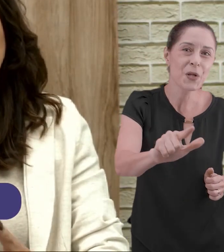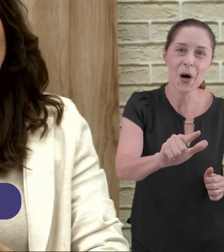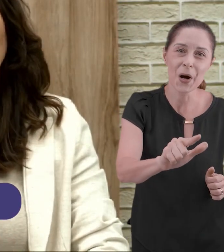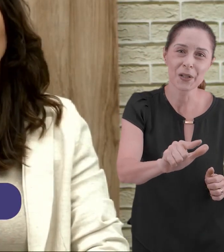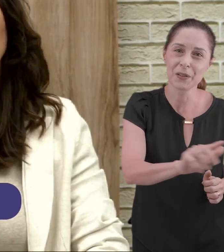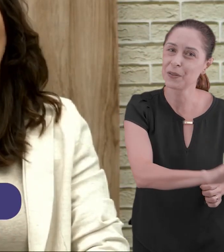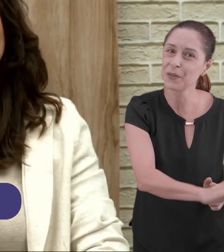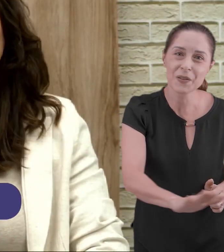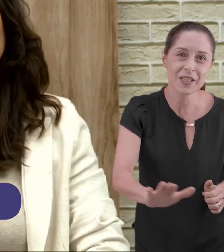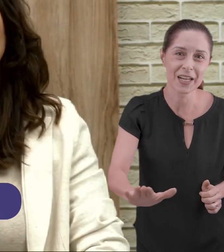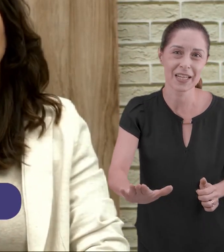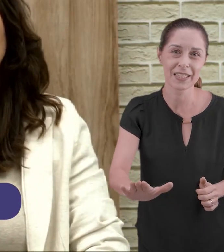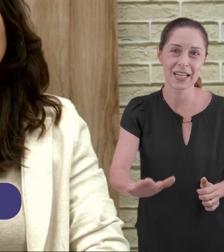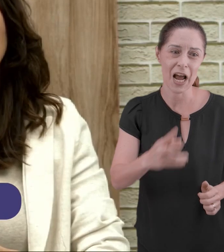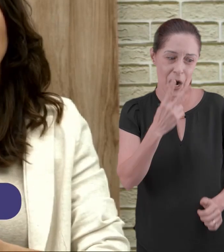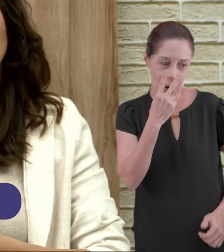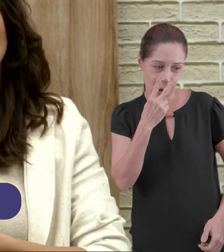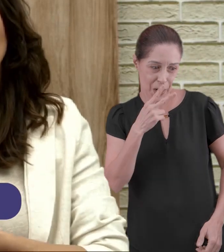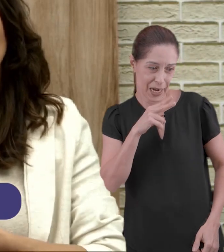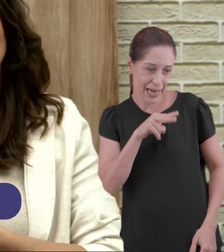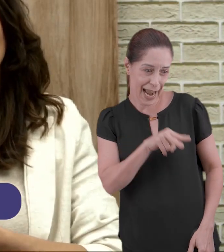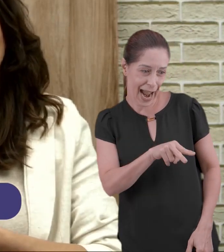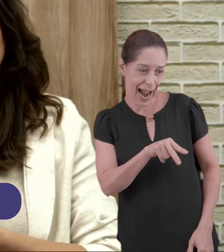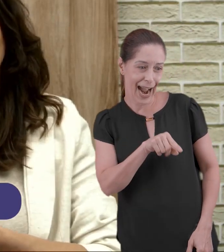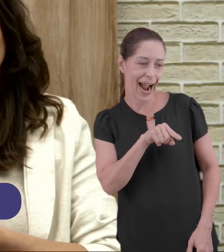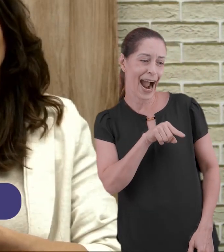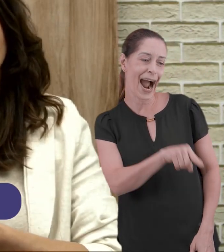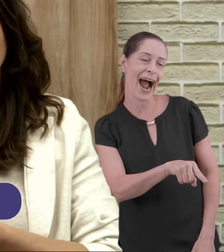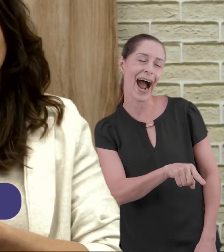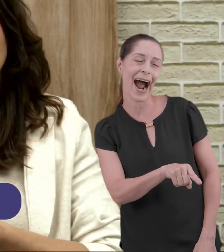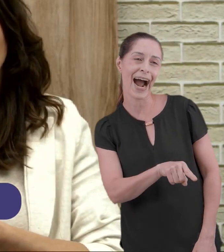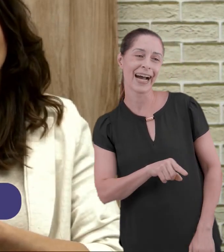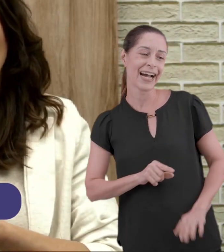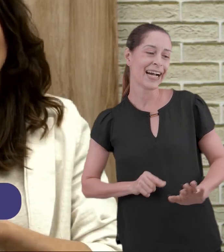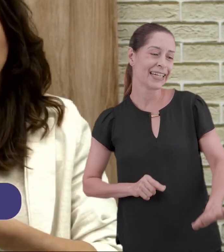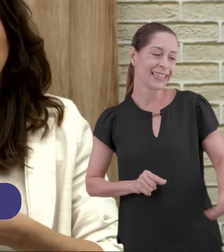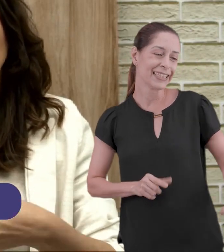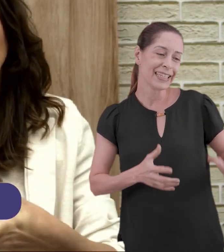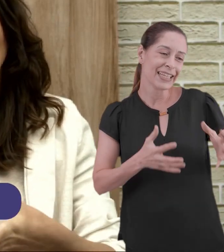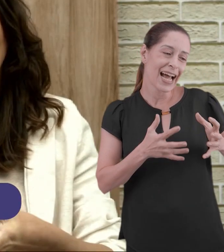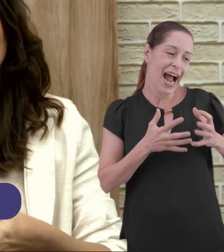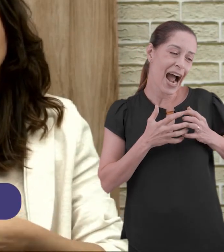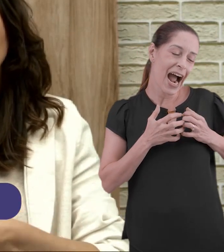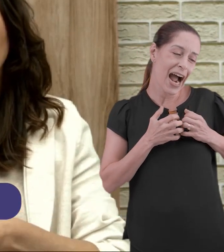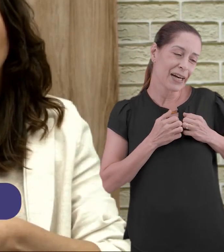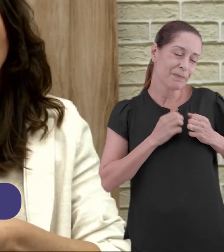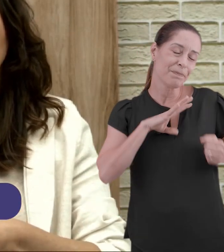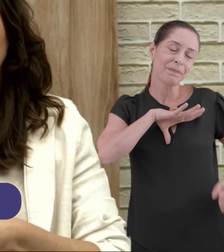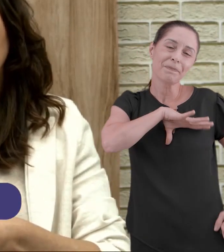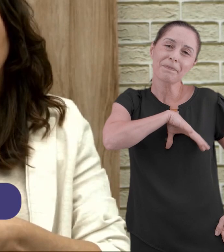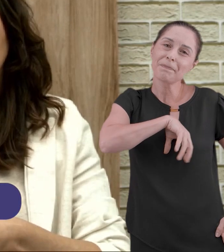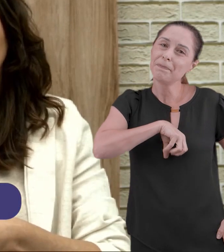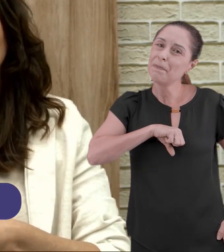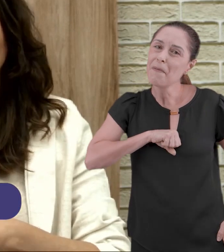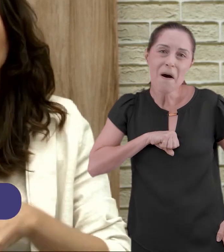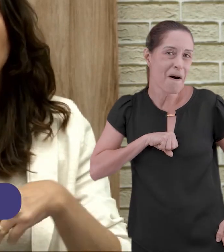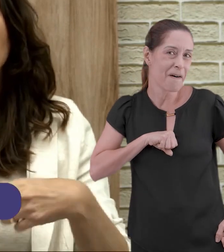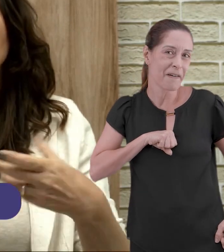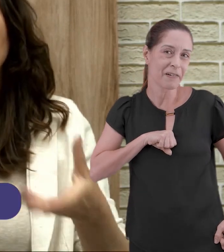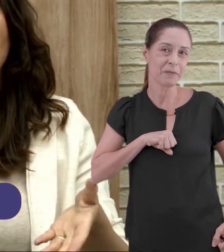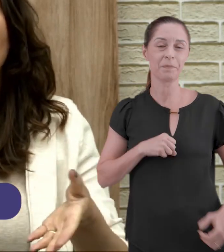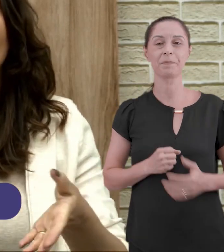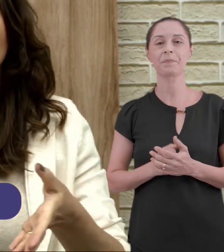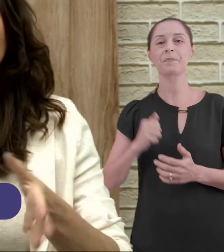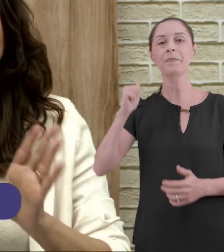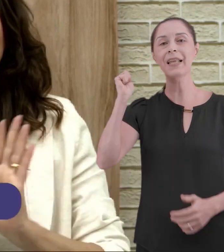está recebendo amor, né? E uma das coisas que me marcou assim foi o próprio